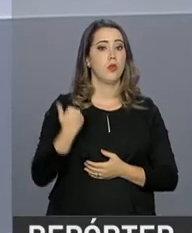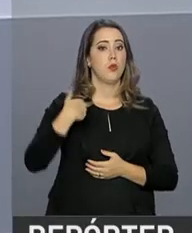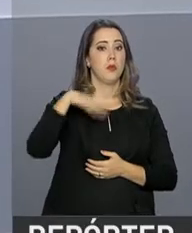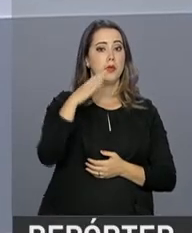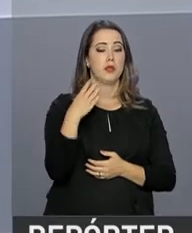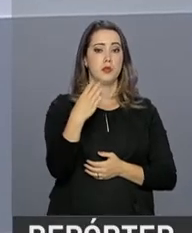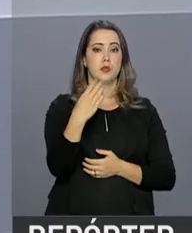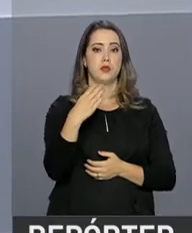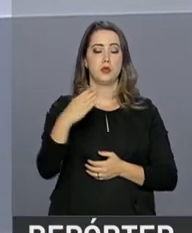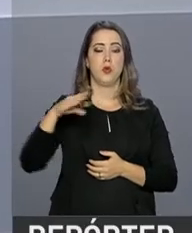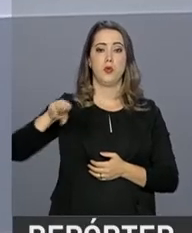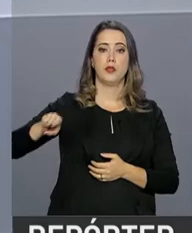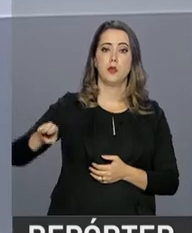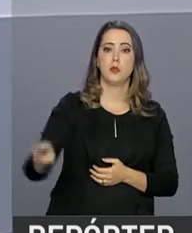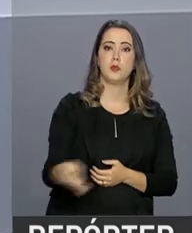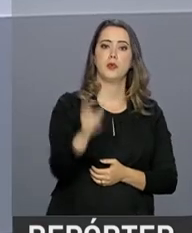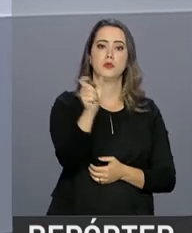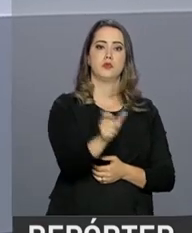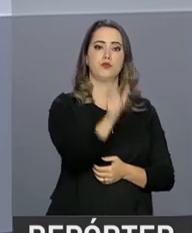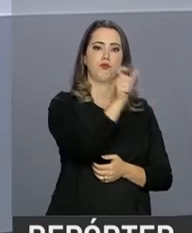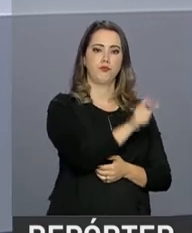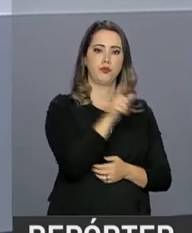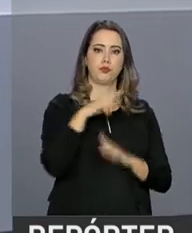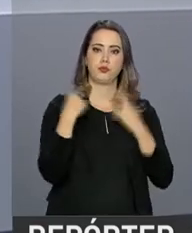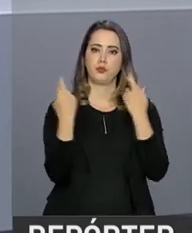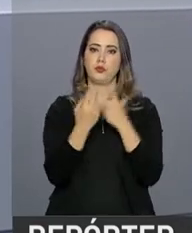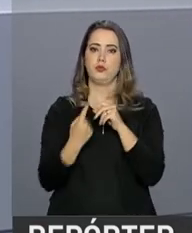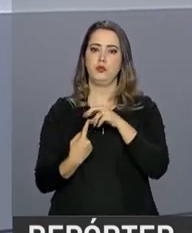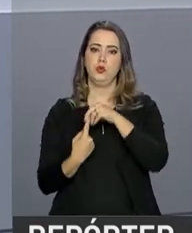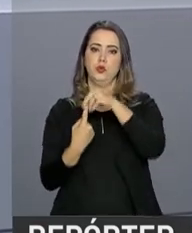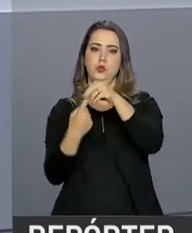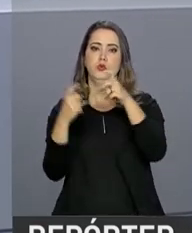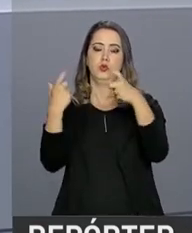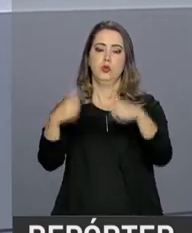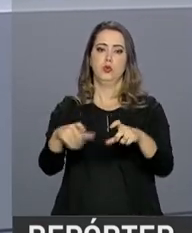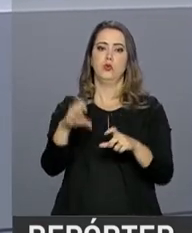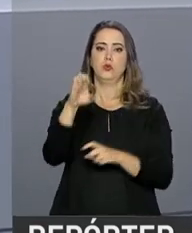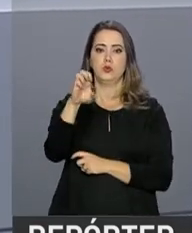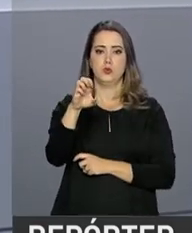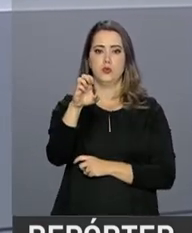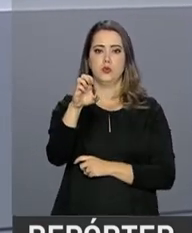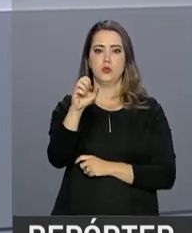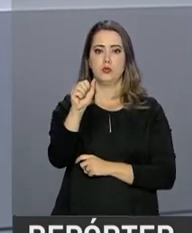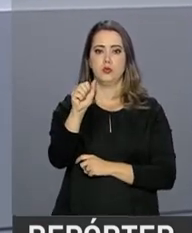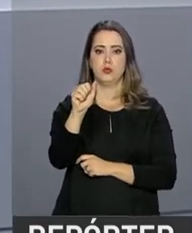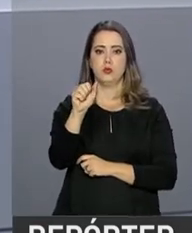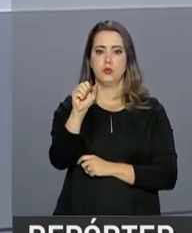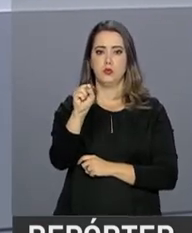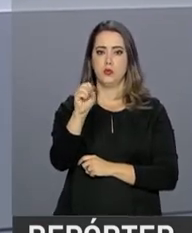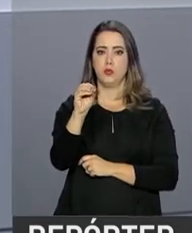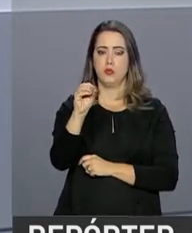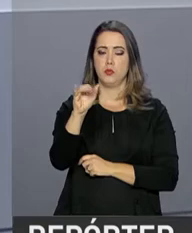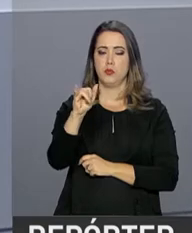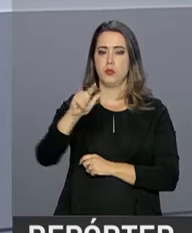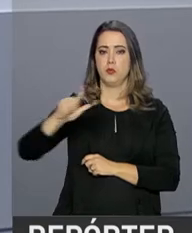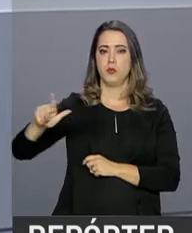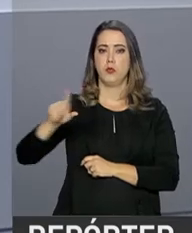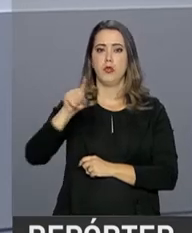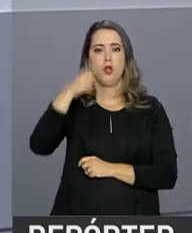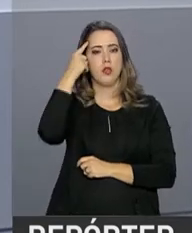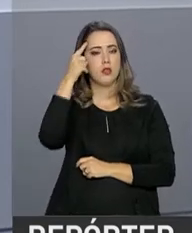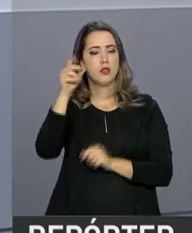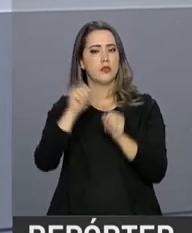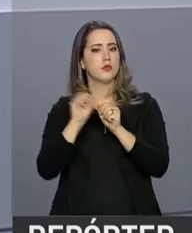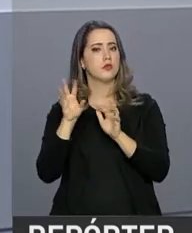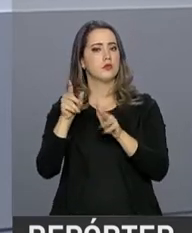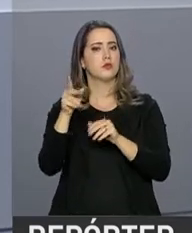44 milhões de trabalhadores brasileiros reunidas em uma só plataforma é o e social a idéia é fazer com que todas as